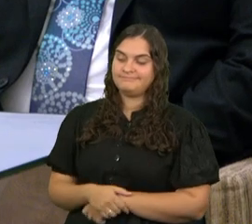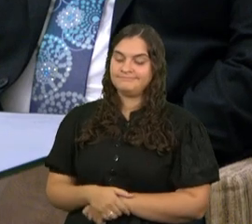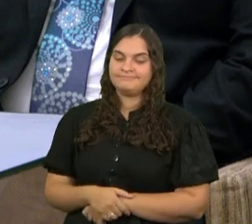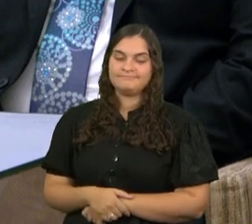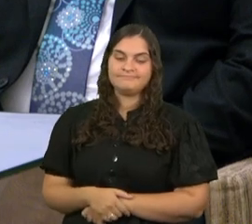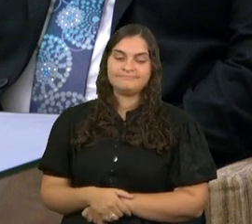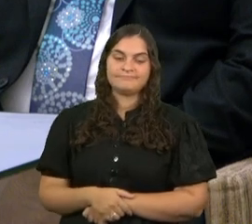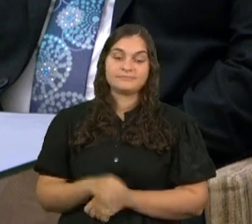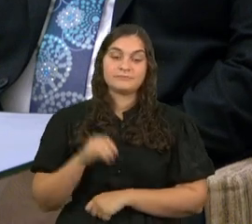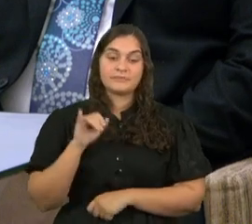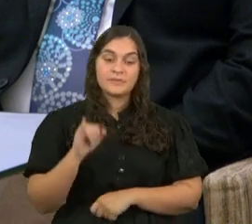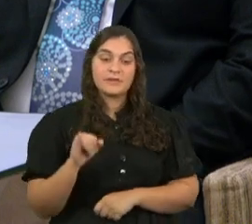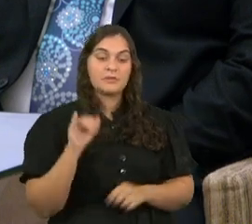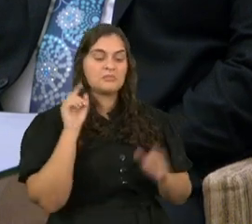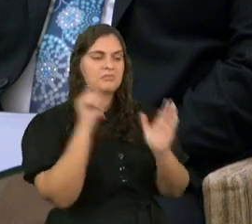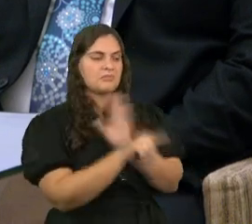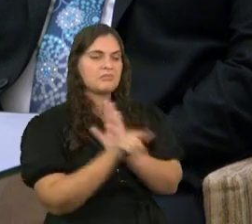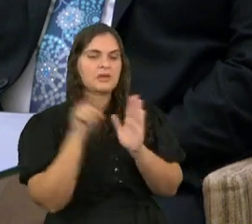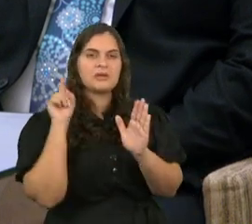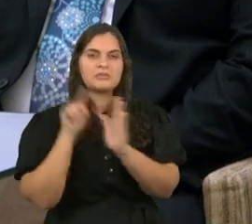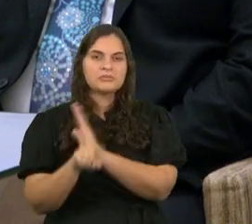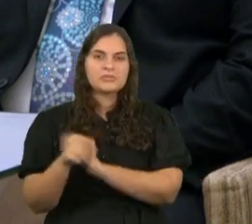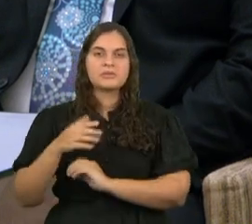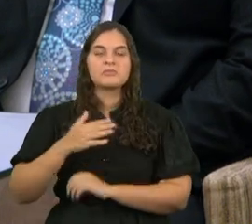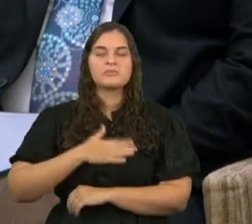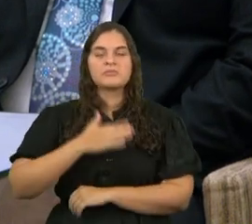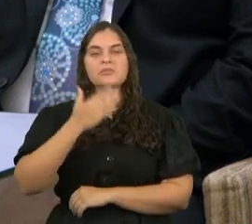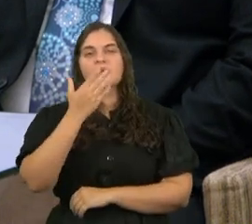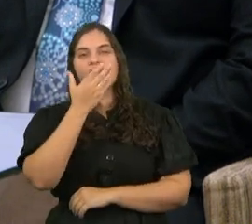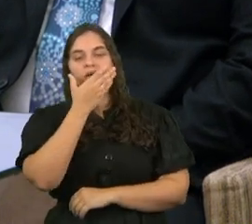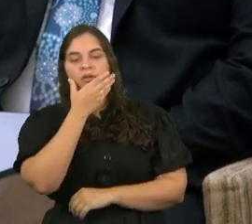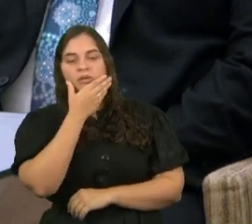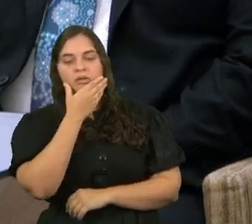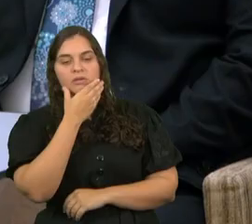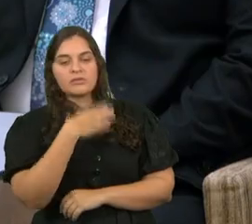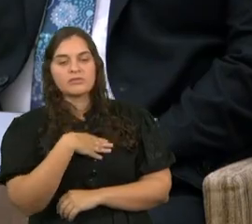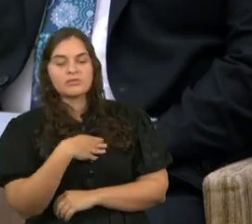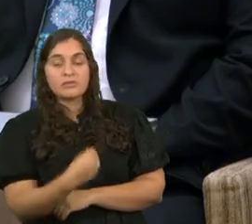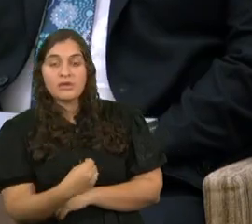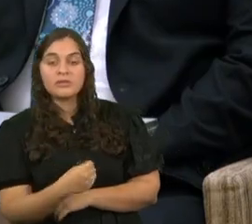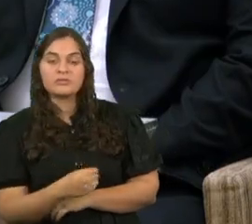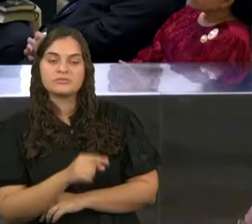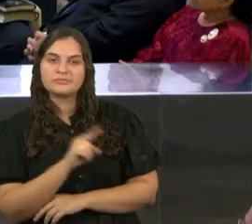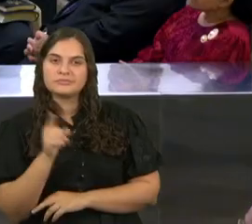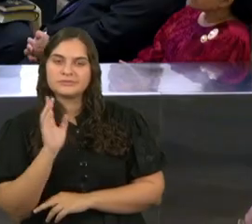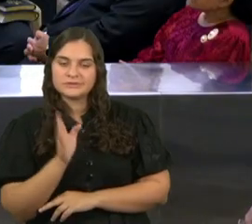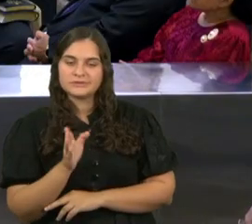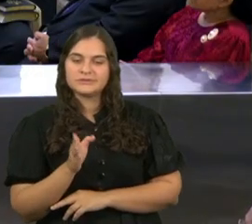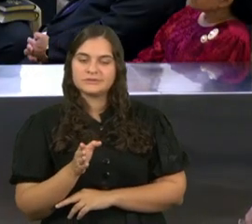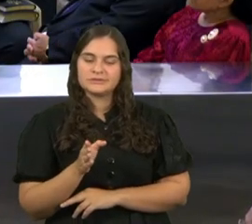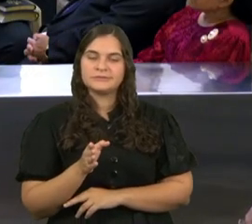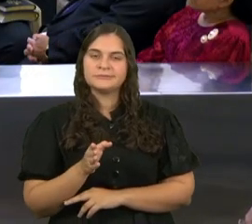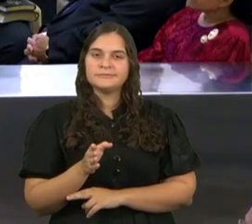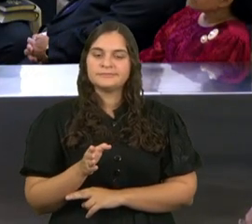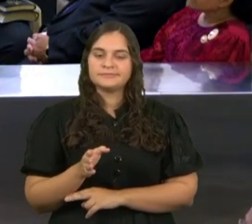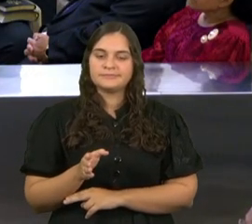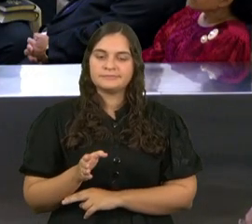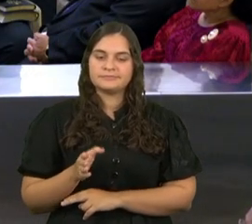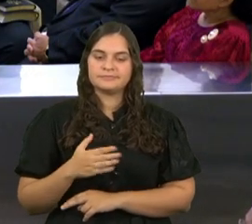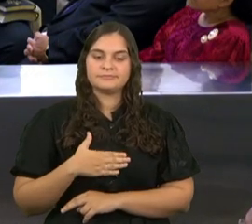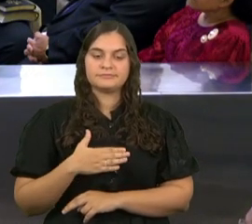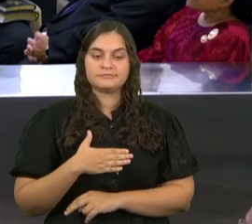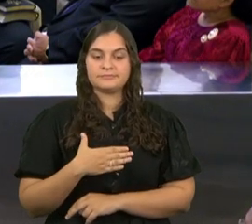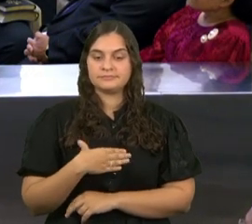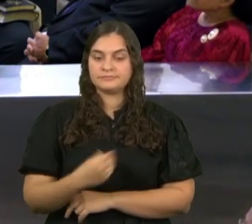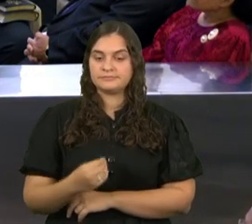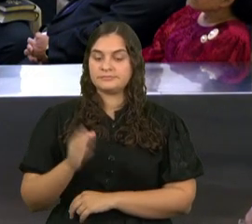se for perguntar hoje aos meus filhos, que já conheceram o meu pai, quando eu tive o meu primeiro filho, eu já